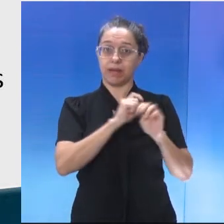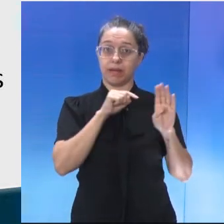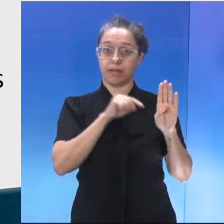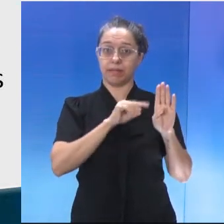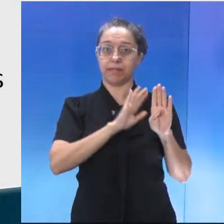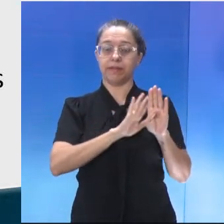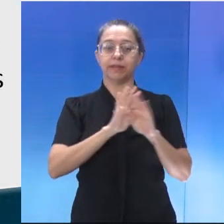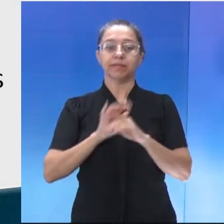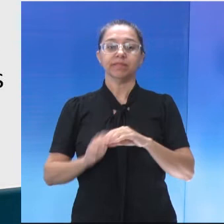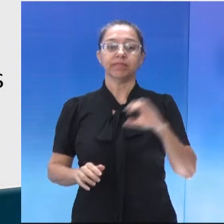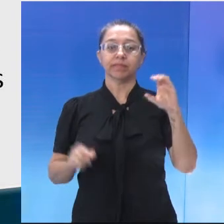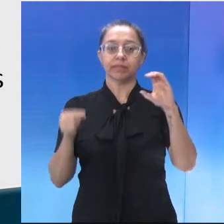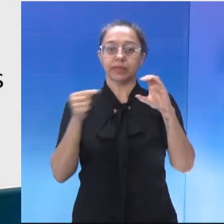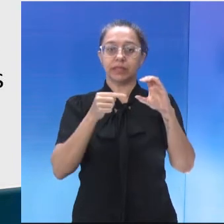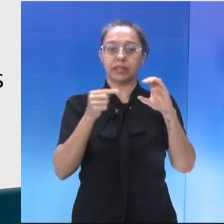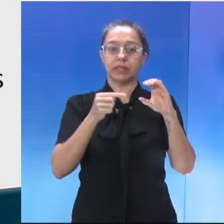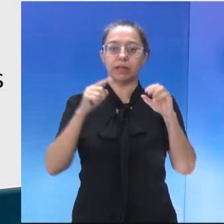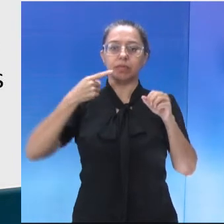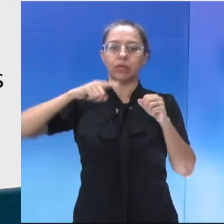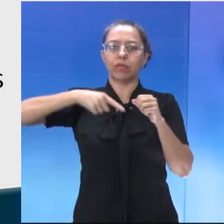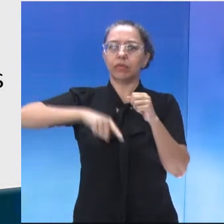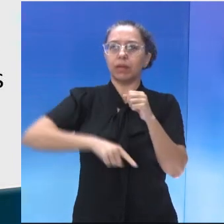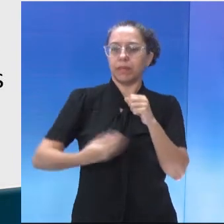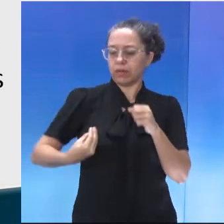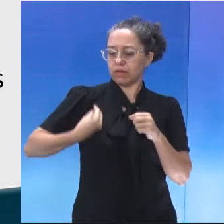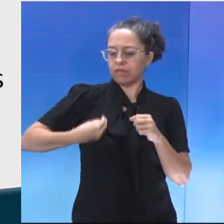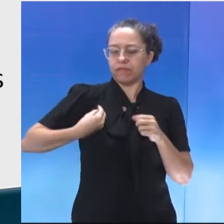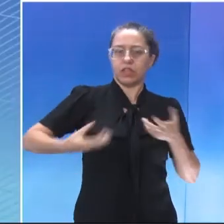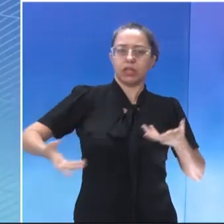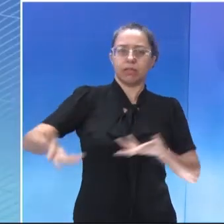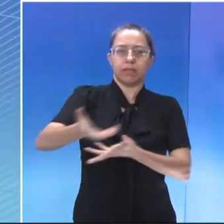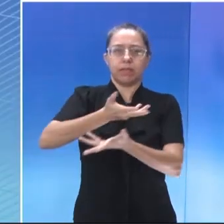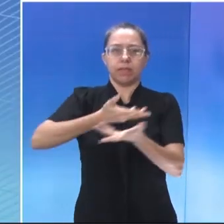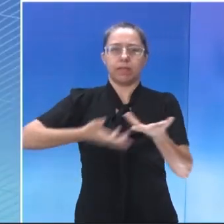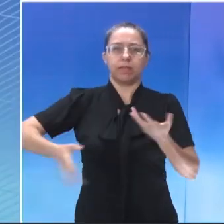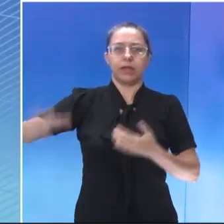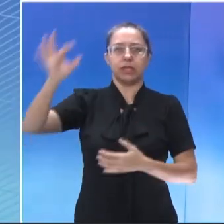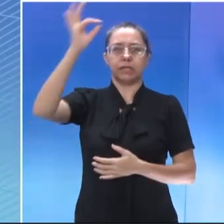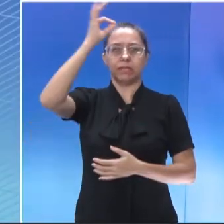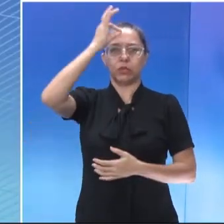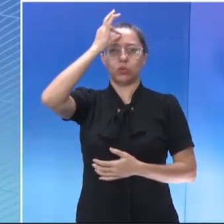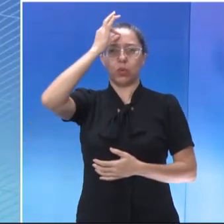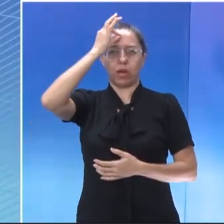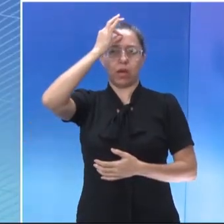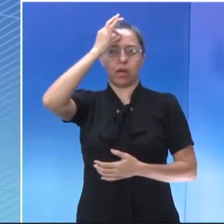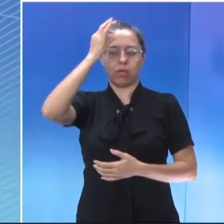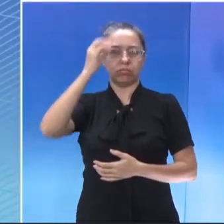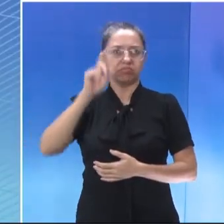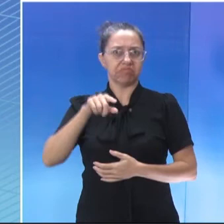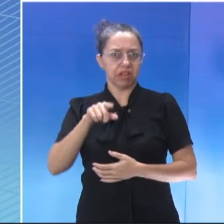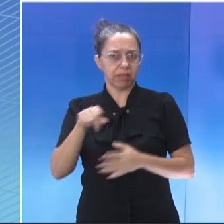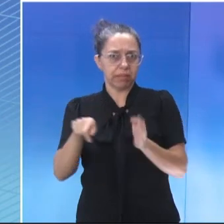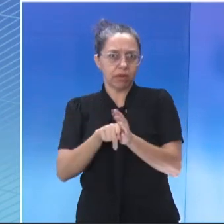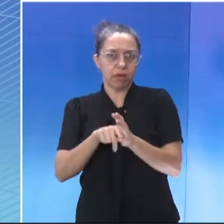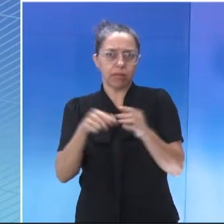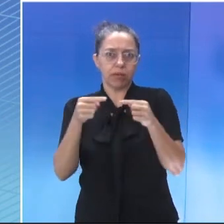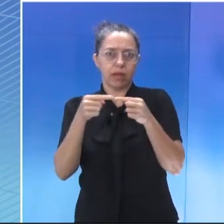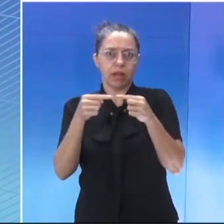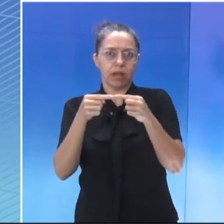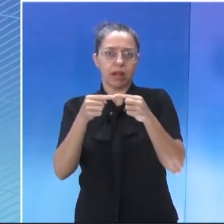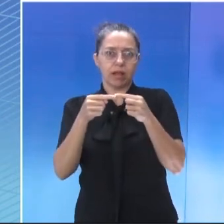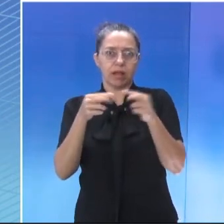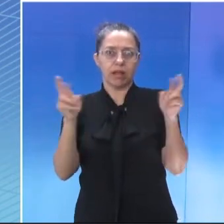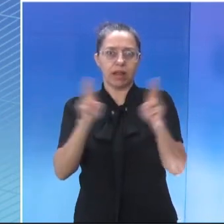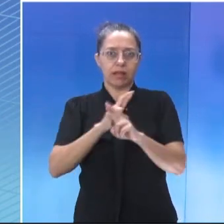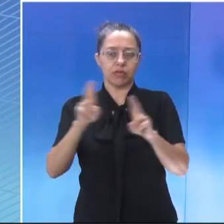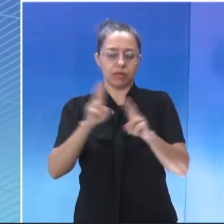Aprofundamento da vivência espiritual. Nós não estamos falando aqui sobre nenhum cunho religioso. Ninguém está pensando